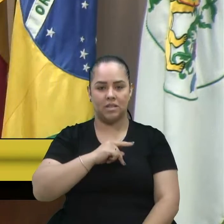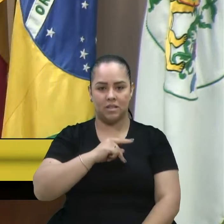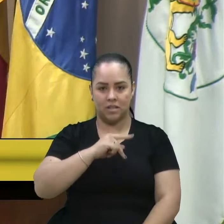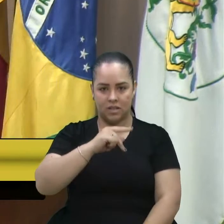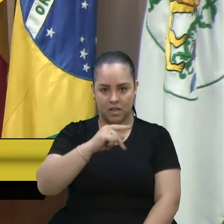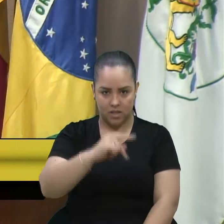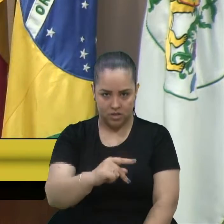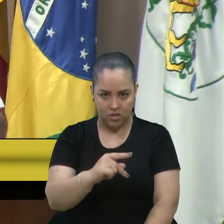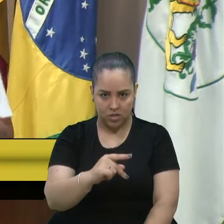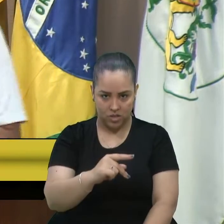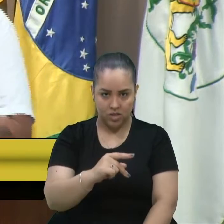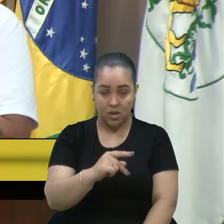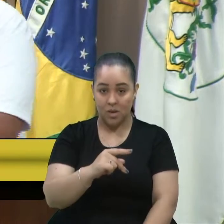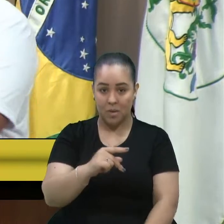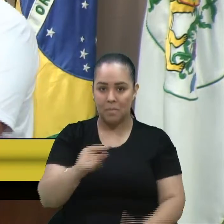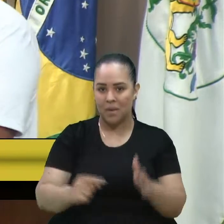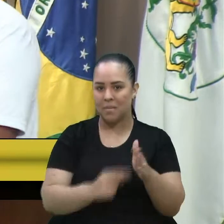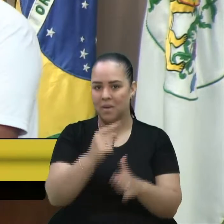República,